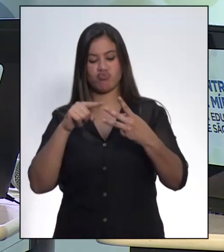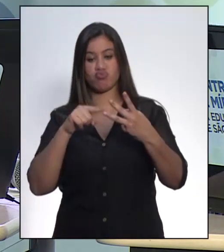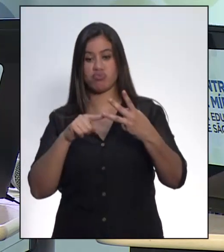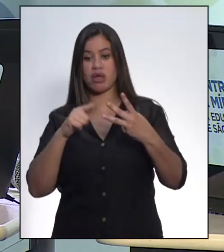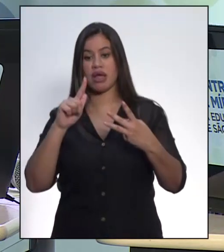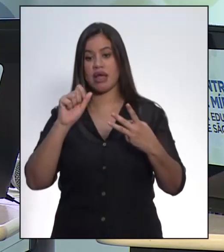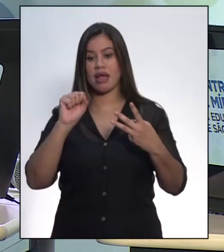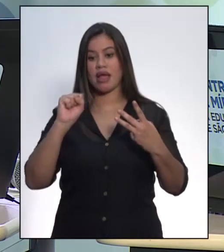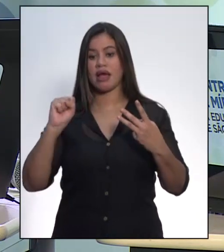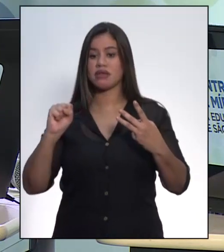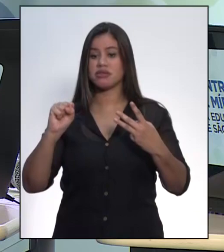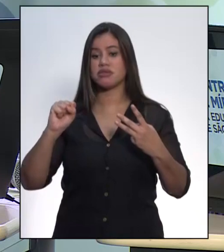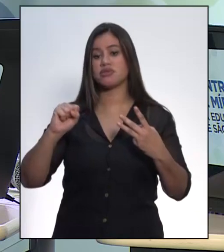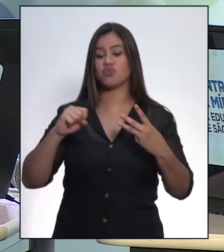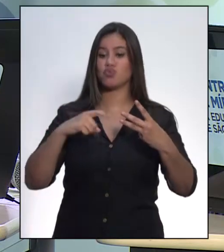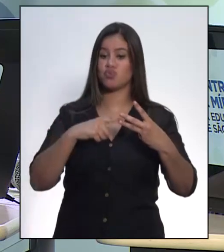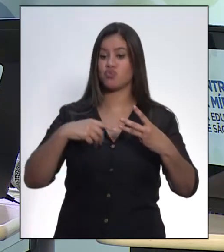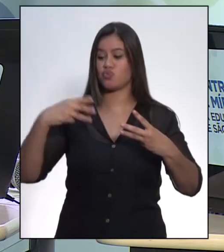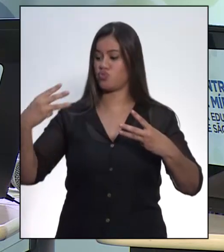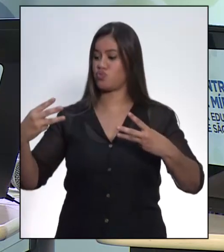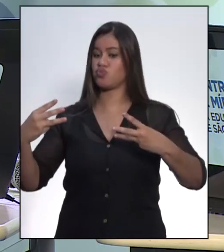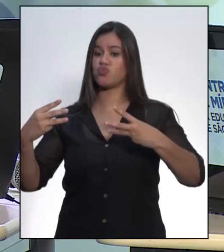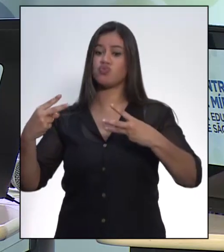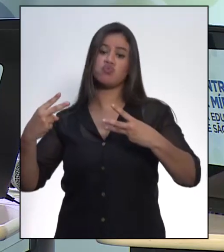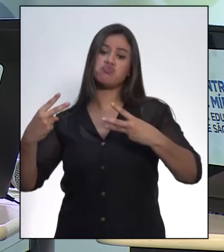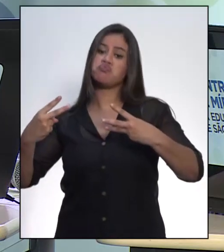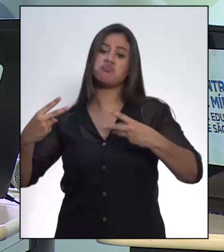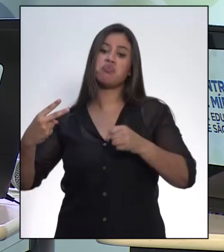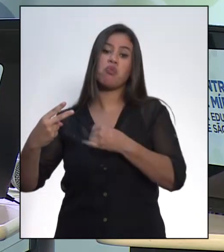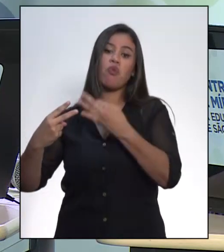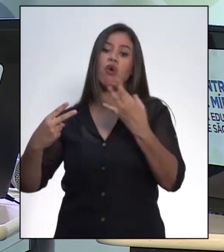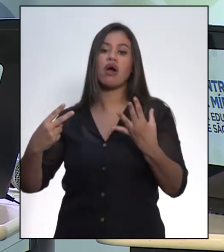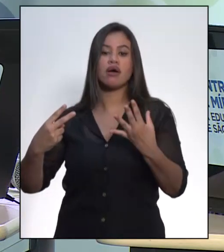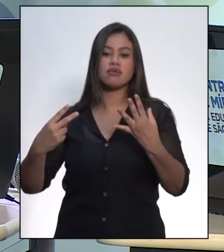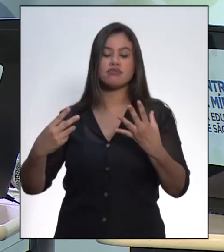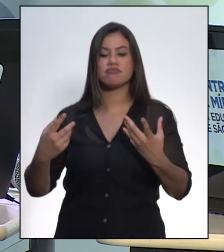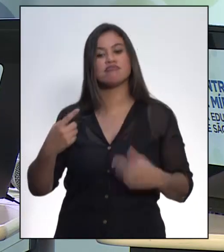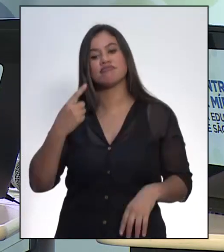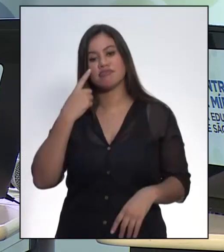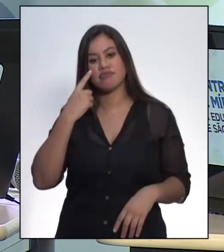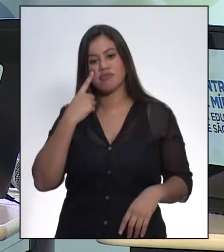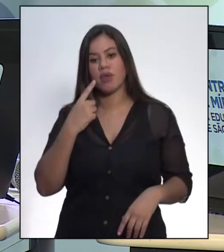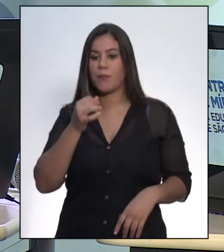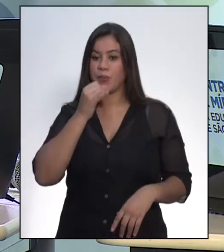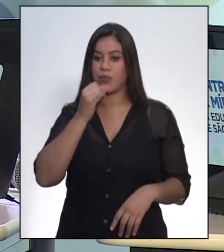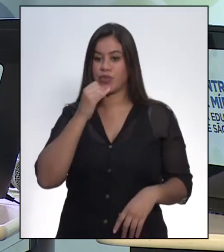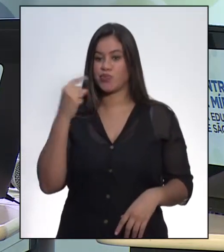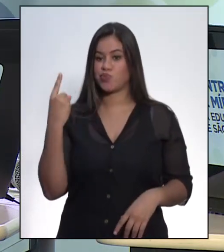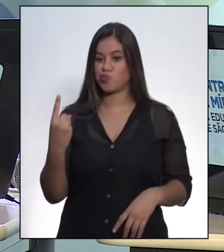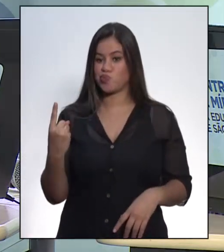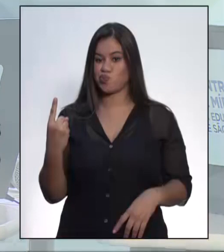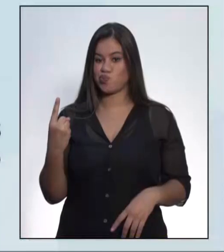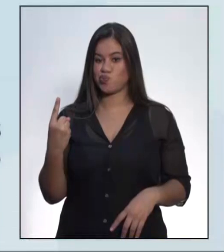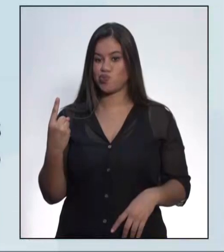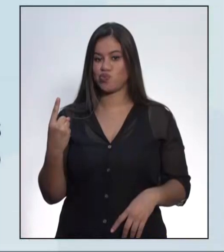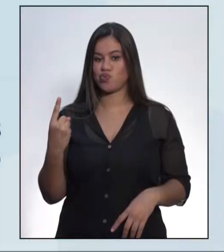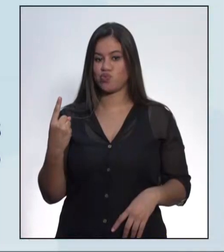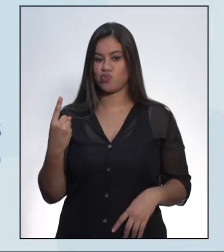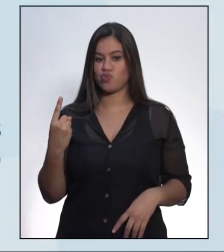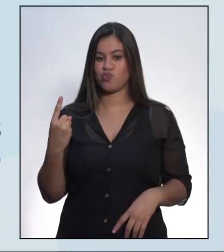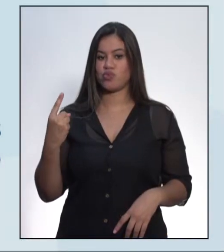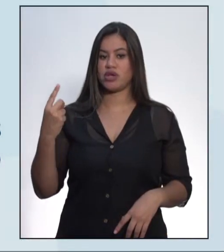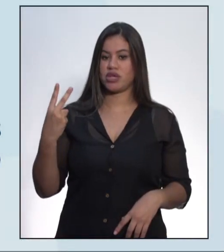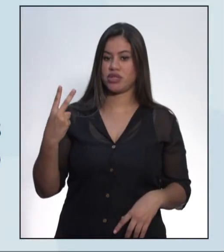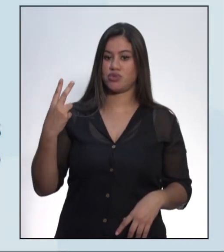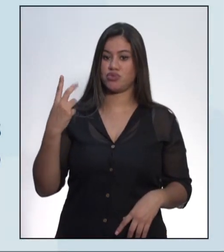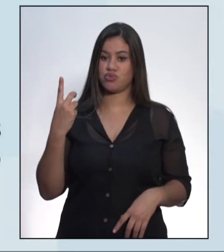e quantos mols de gás eu tenho do outro. Então, ali nos nossos reagentes, a gente não tem 1 mol de N2 e 3 mols de H2,